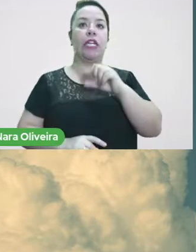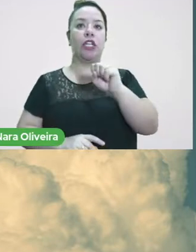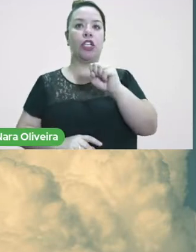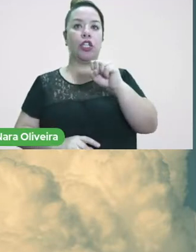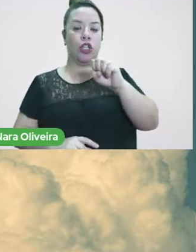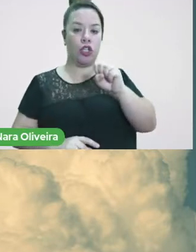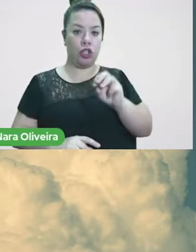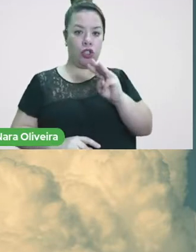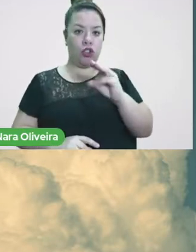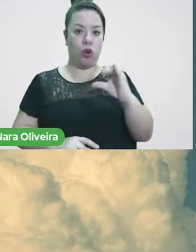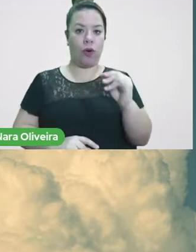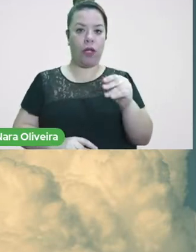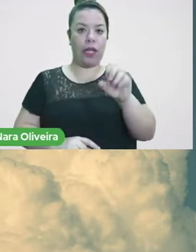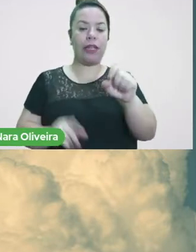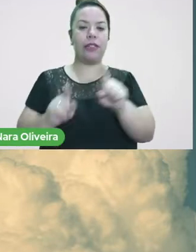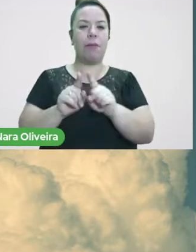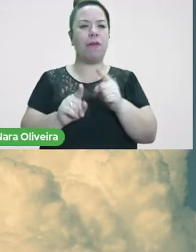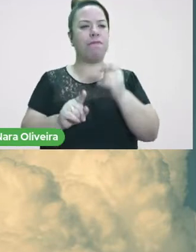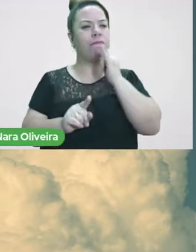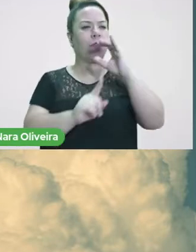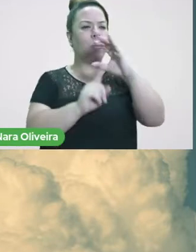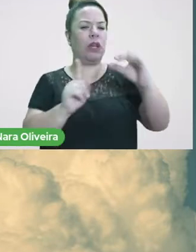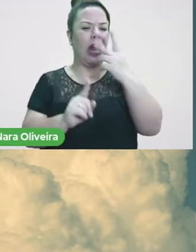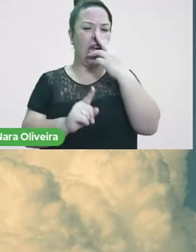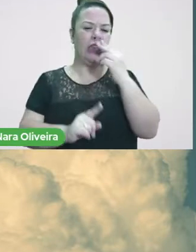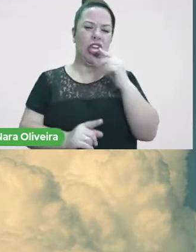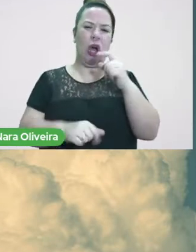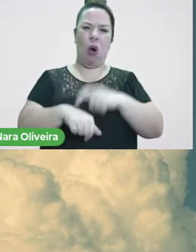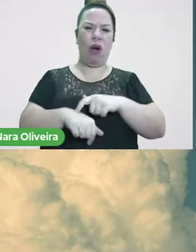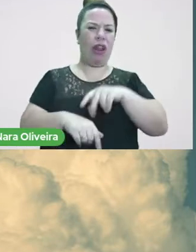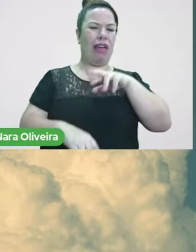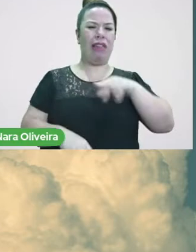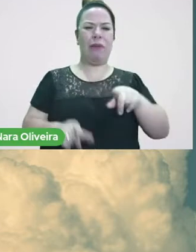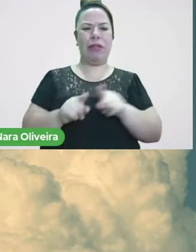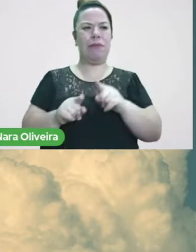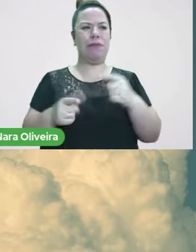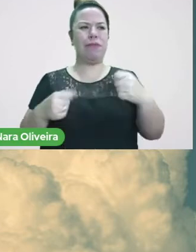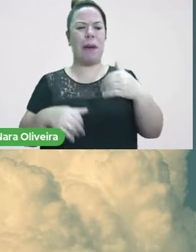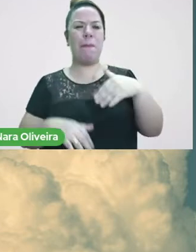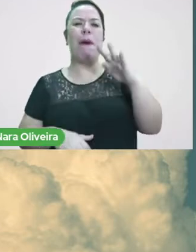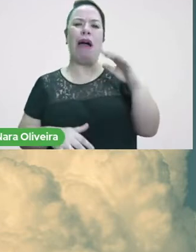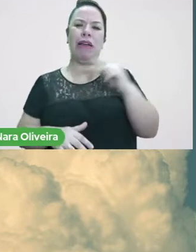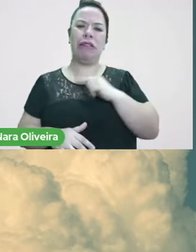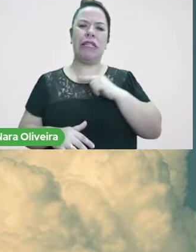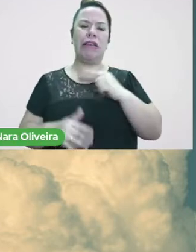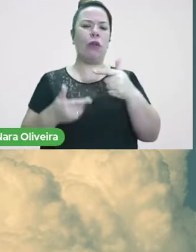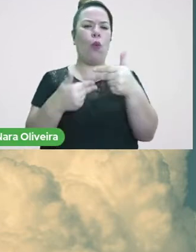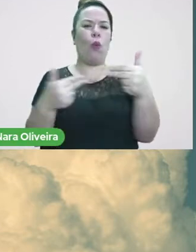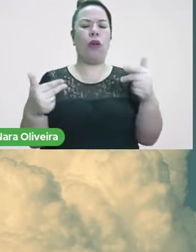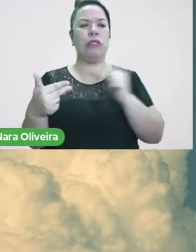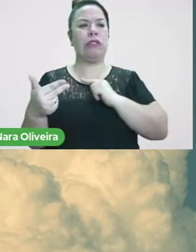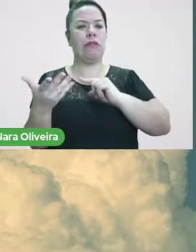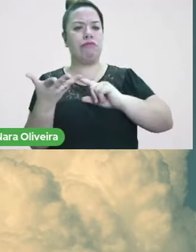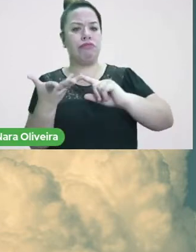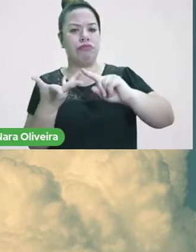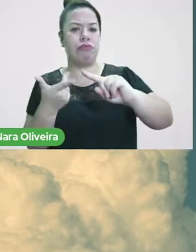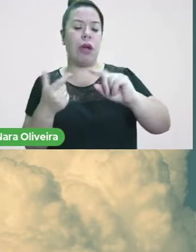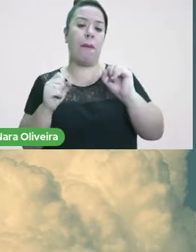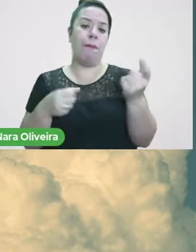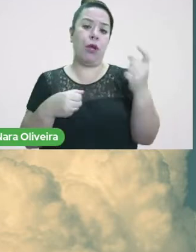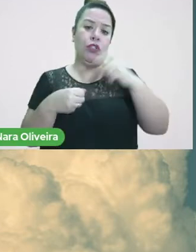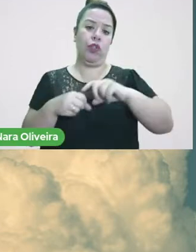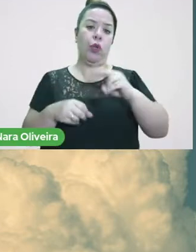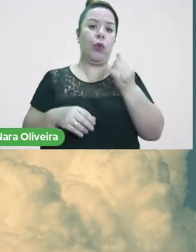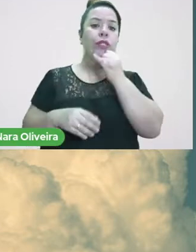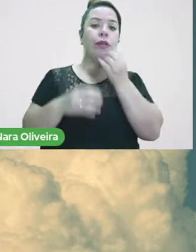hora de ir, ou o cliente acha que precisa de mais, ou assim, muitas coisas. Então, pode voltar ou pode criar novos cards, certo?